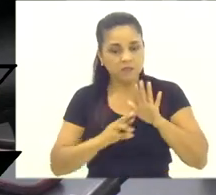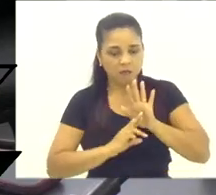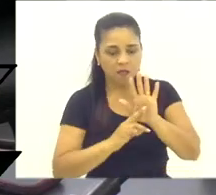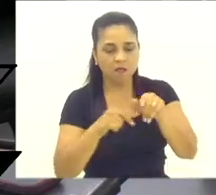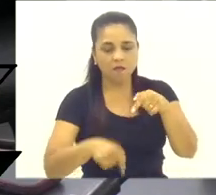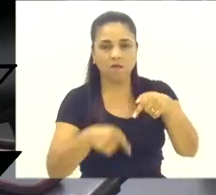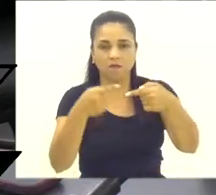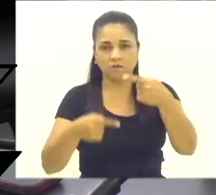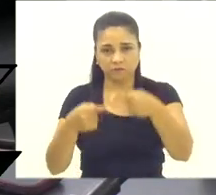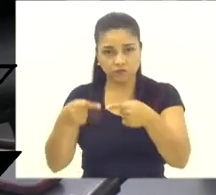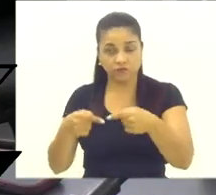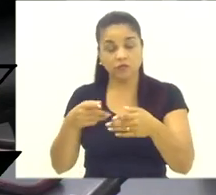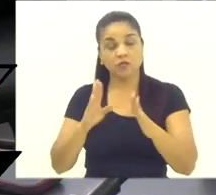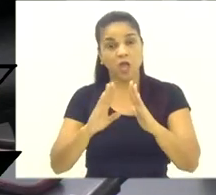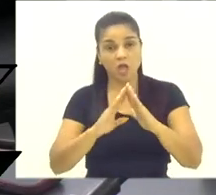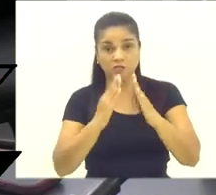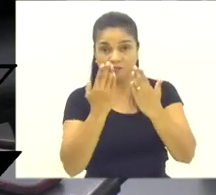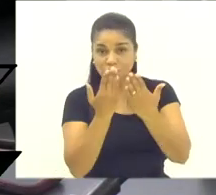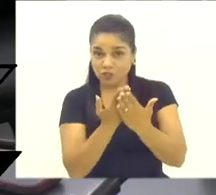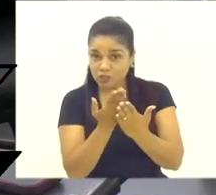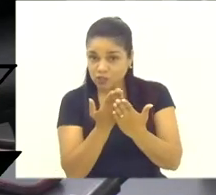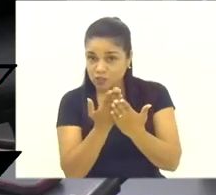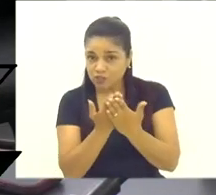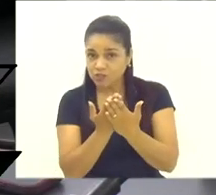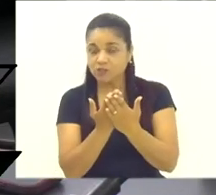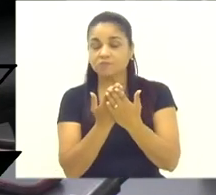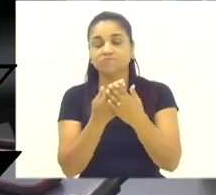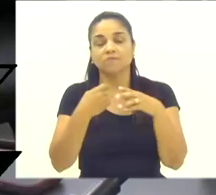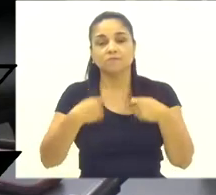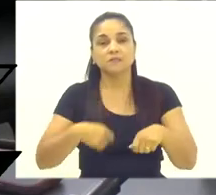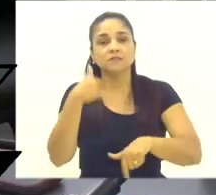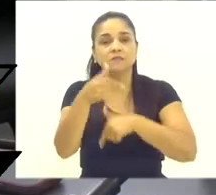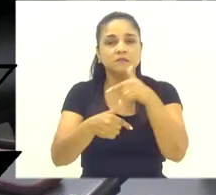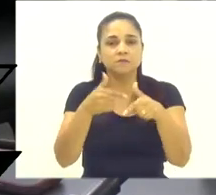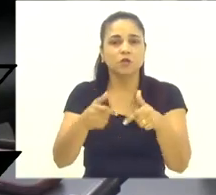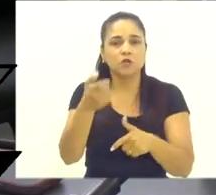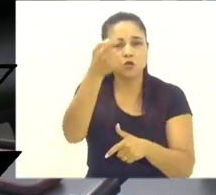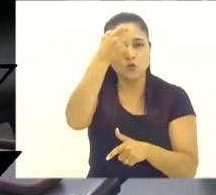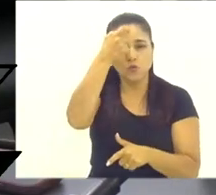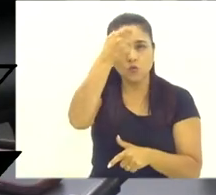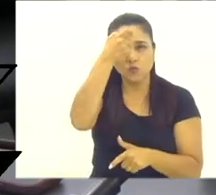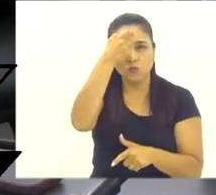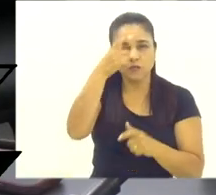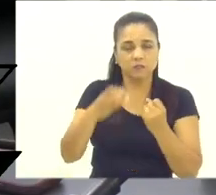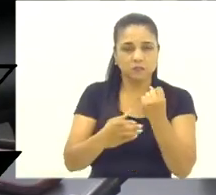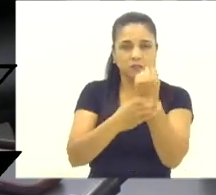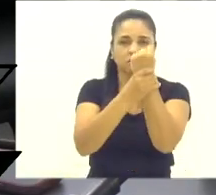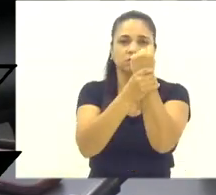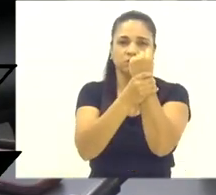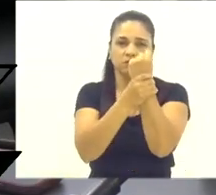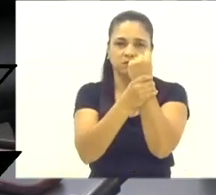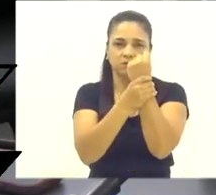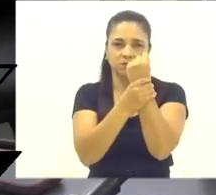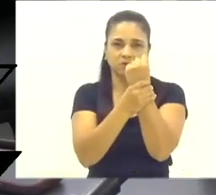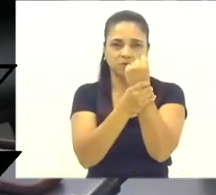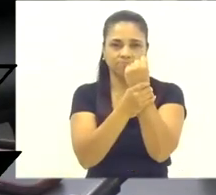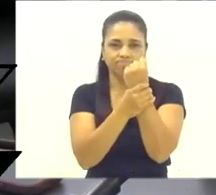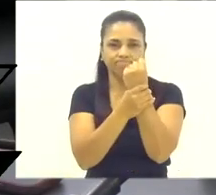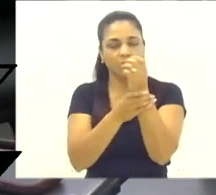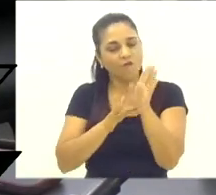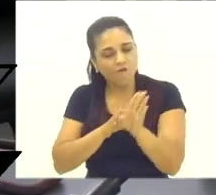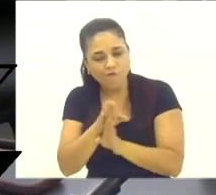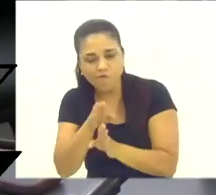as escolas é isso a gente trabalhar muito com a conscientização sobre segurança mesmo sobre como